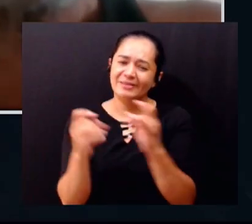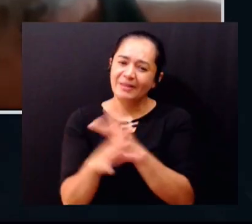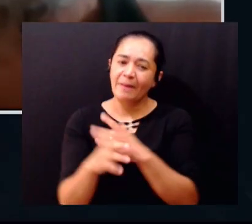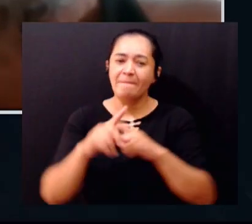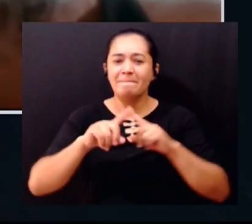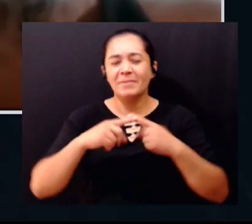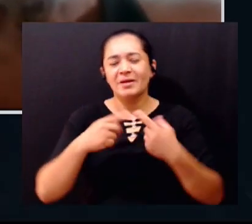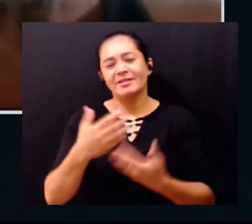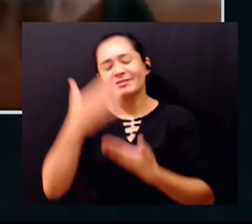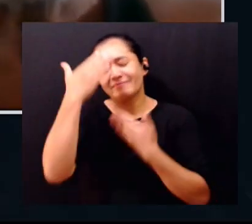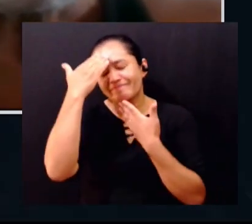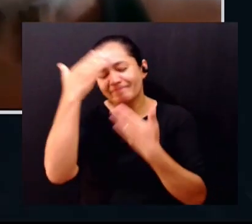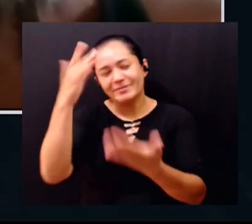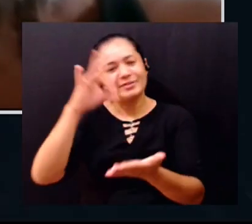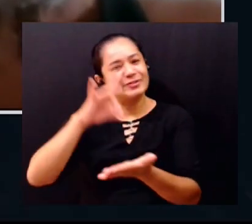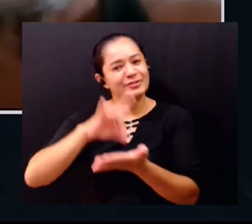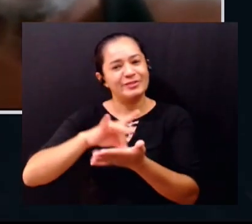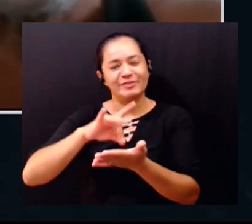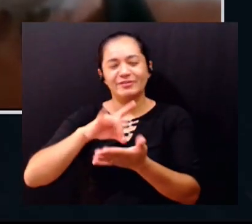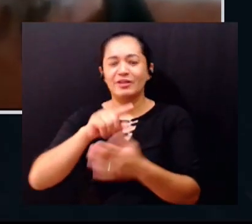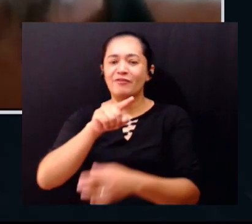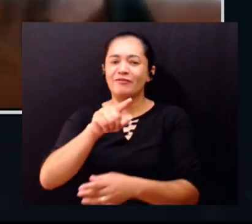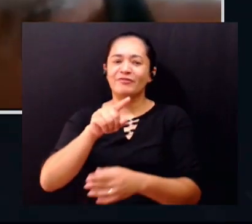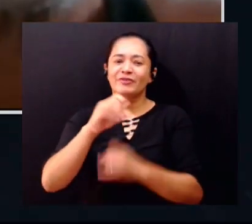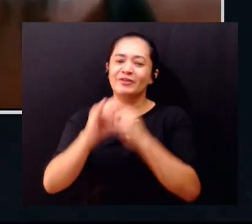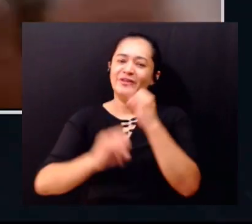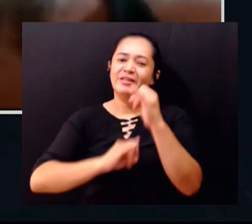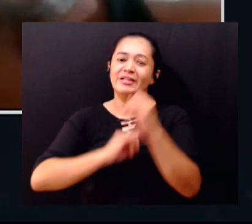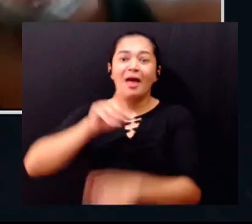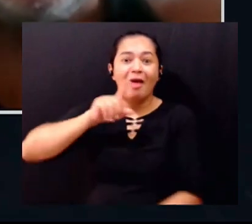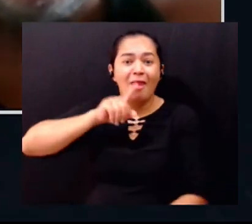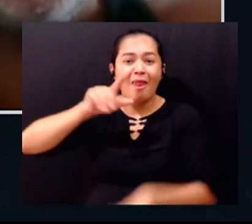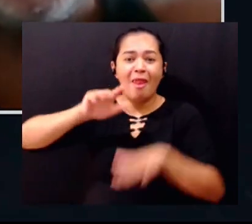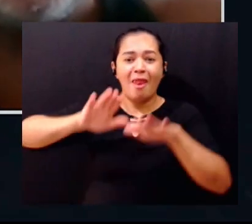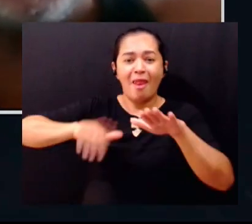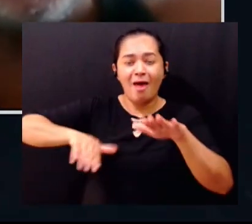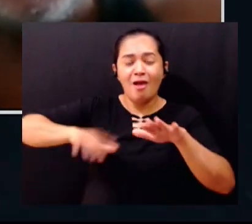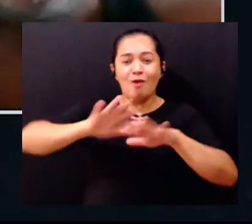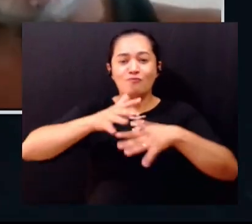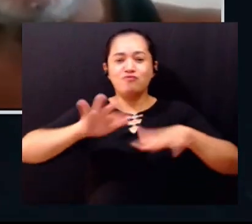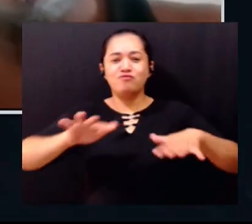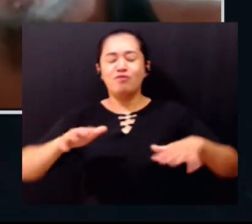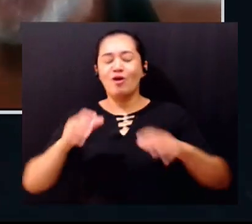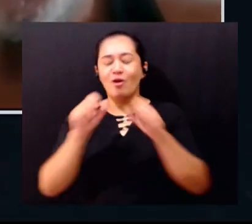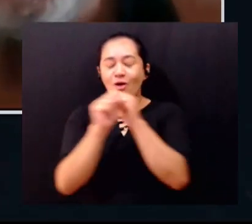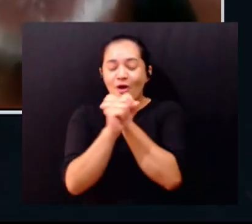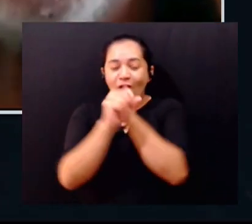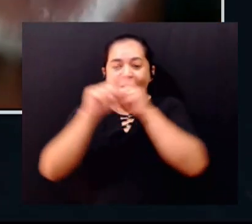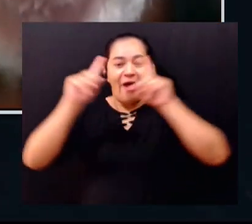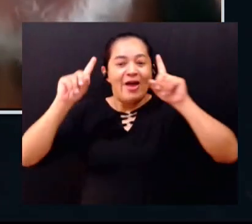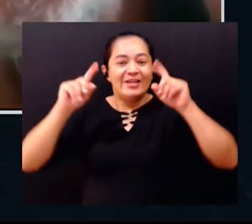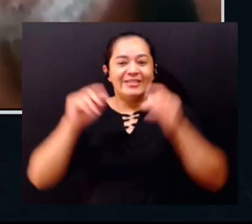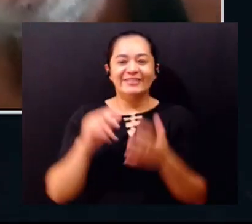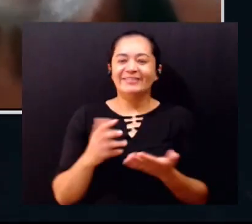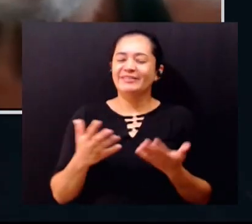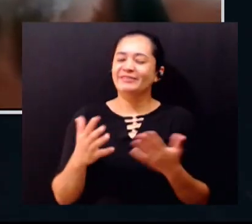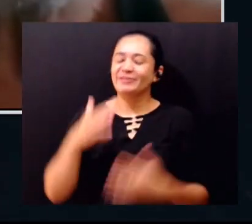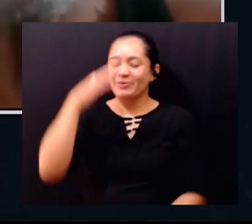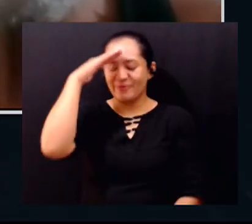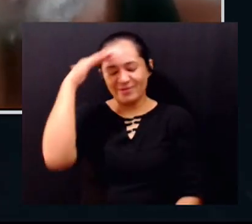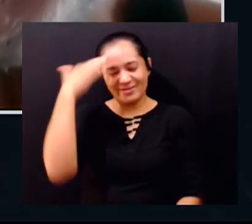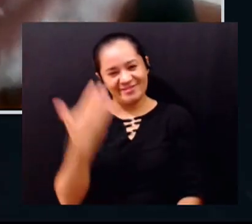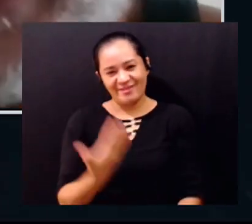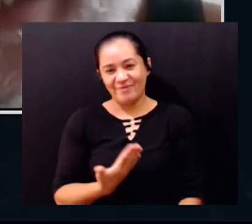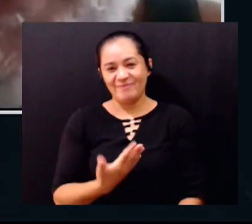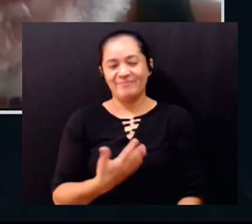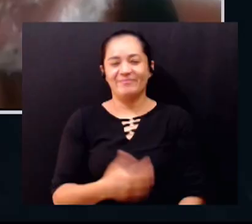coração, a sua disponibilidade. Tá na praia, levantou cedo para falar com a gente. Quanta honra. Muito obrigada. Olha,